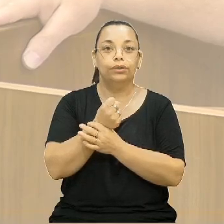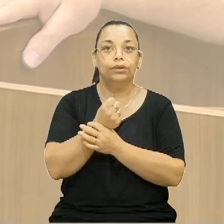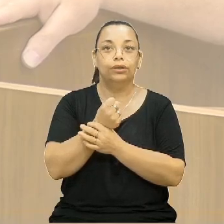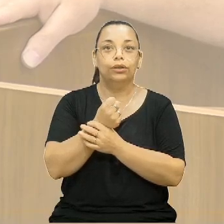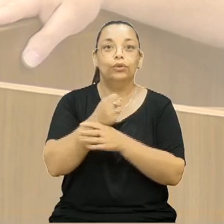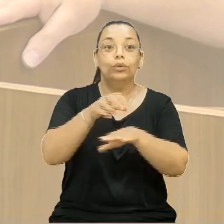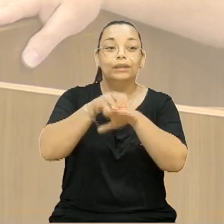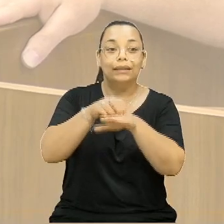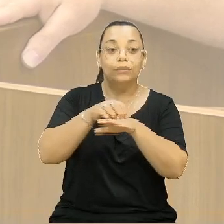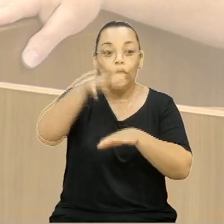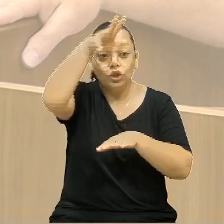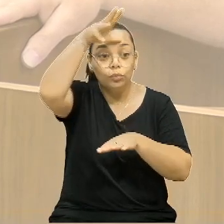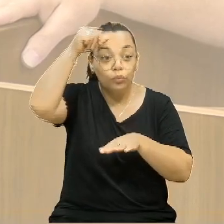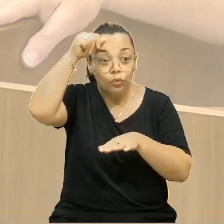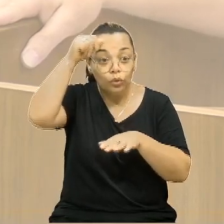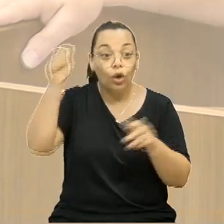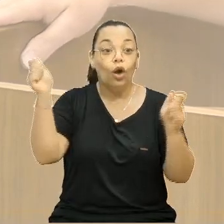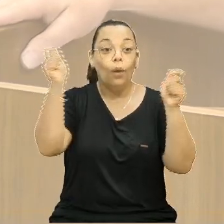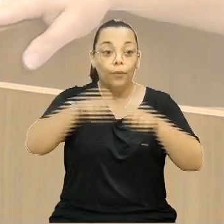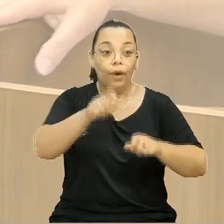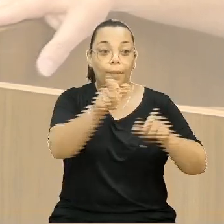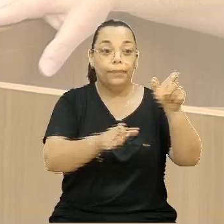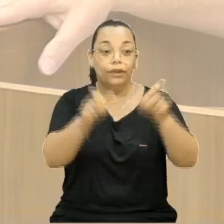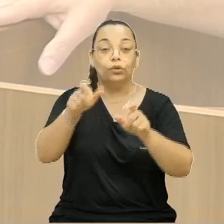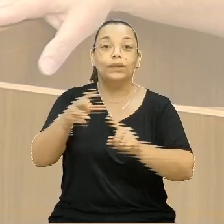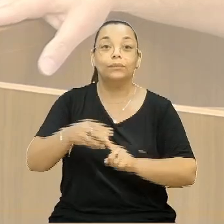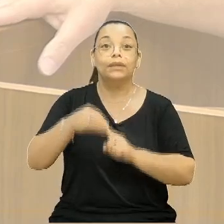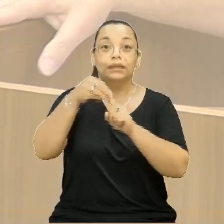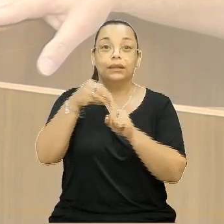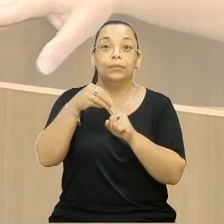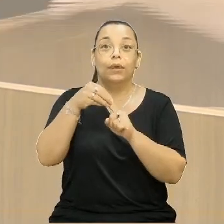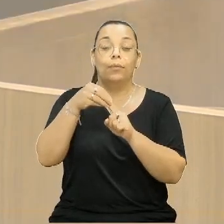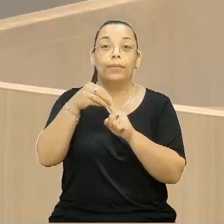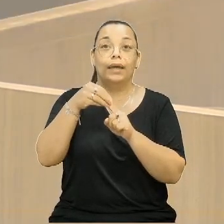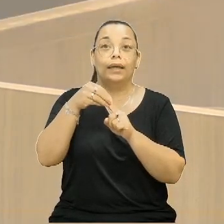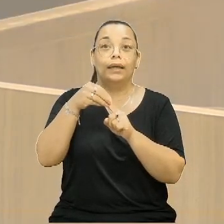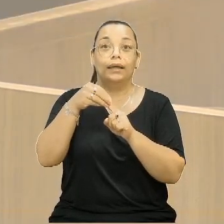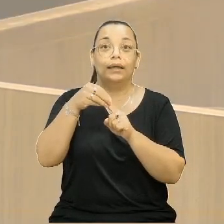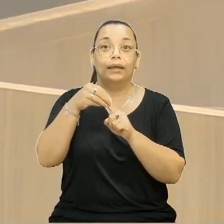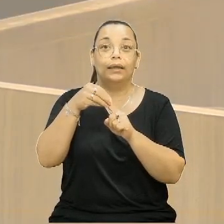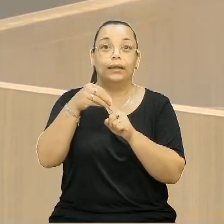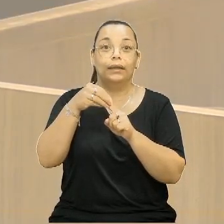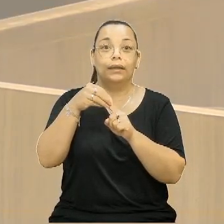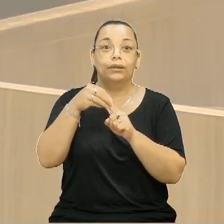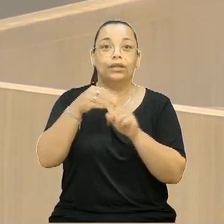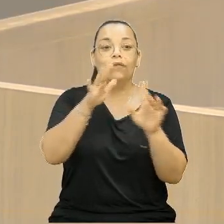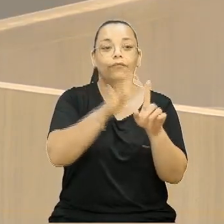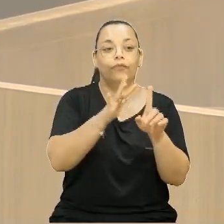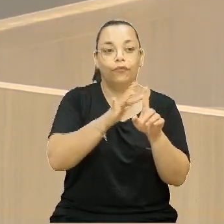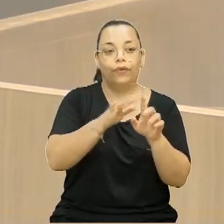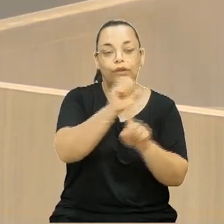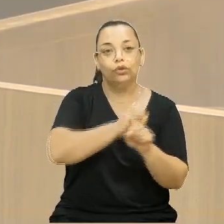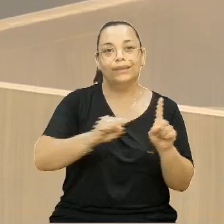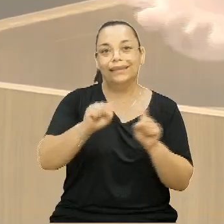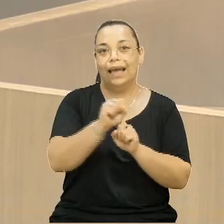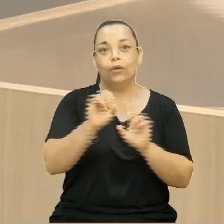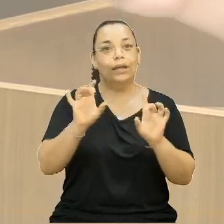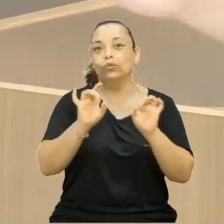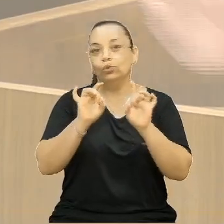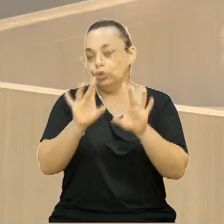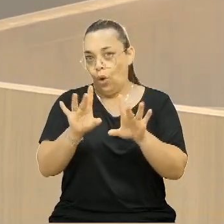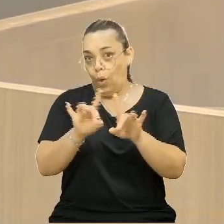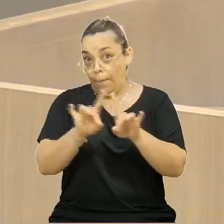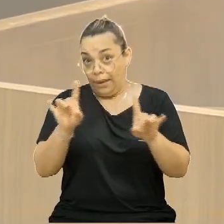público, dando condições às pessoas, principalmente de mais vulnerabilidade social, e não somente